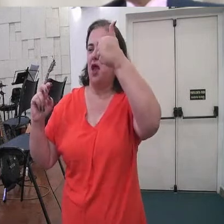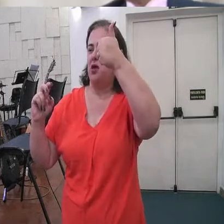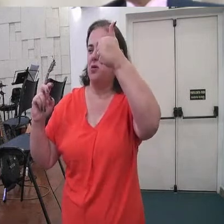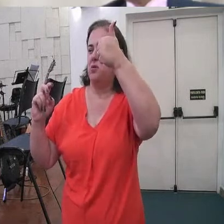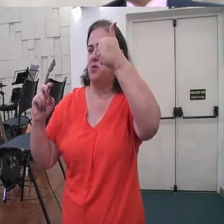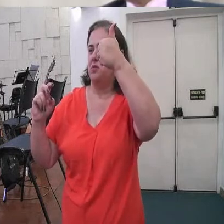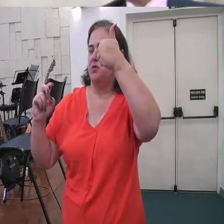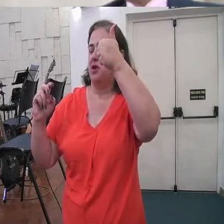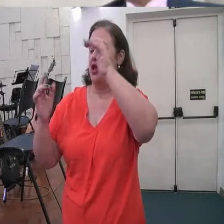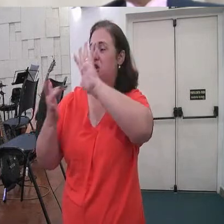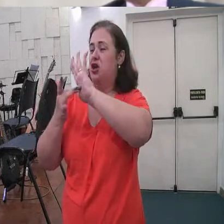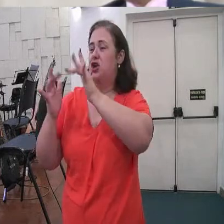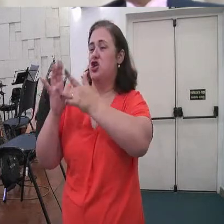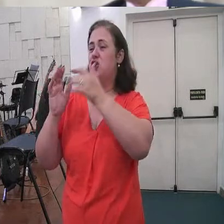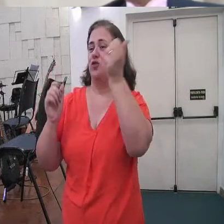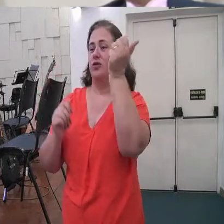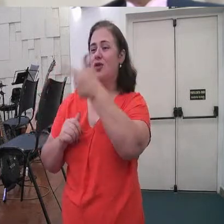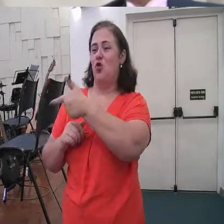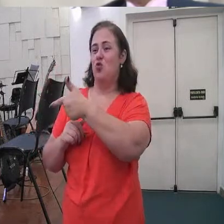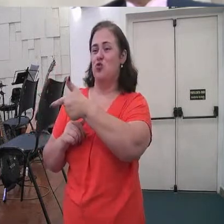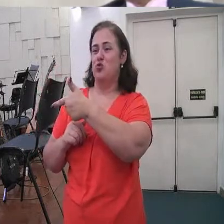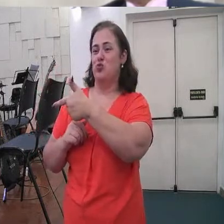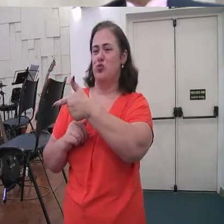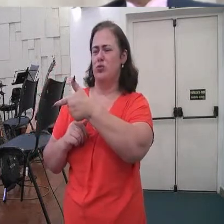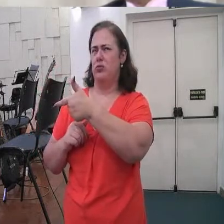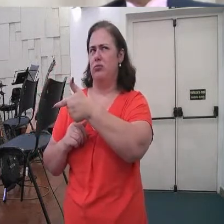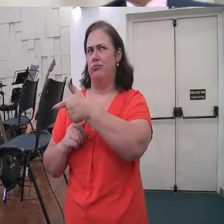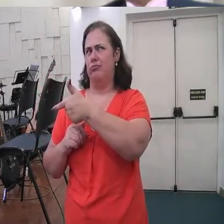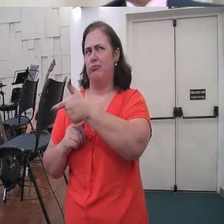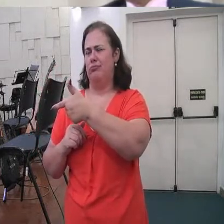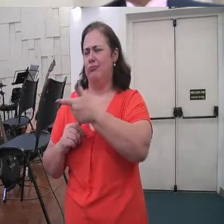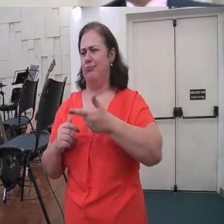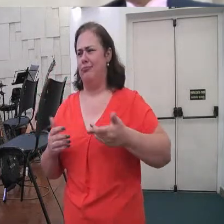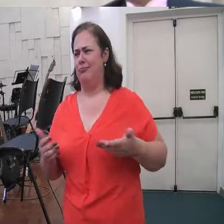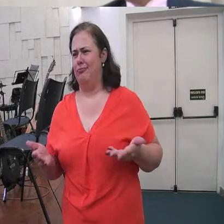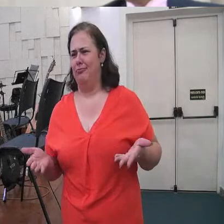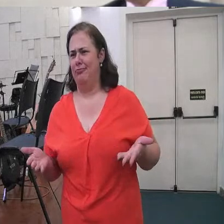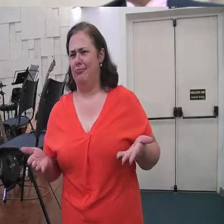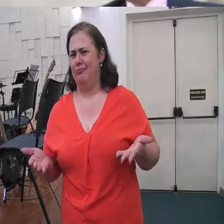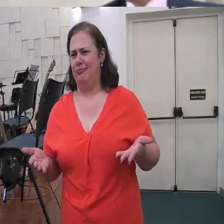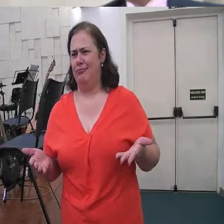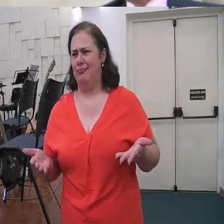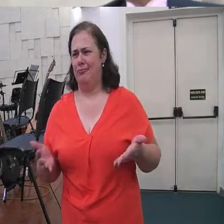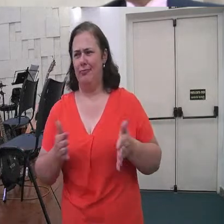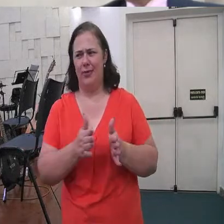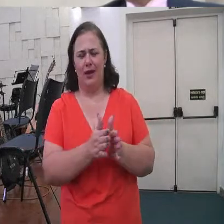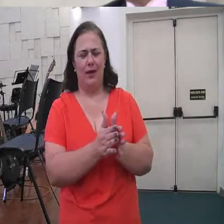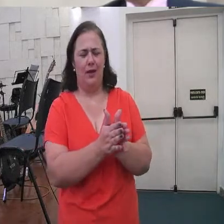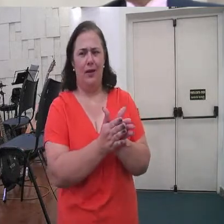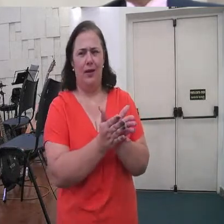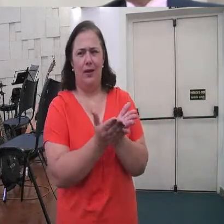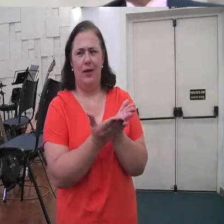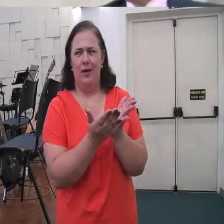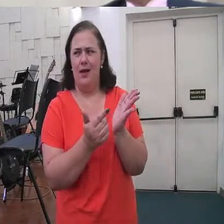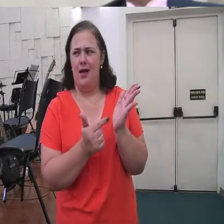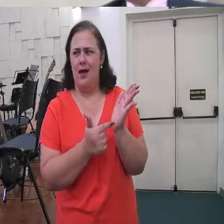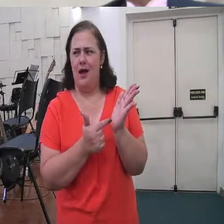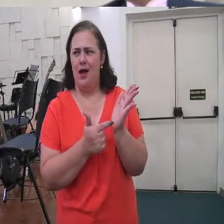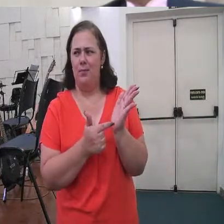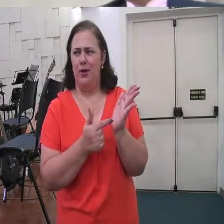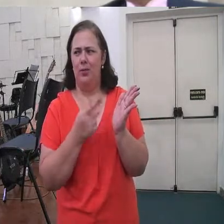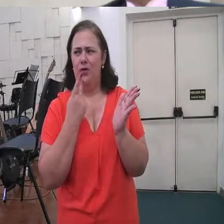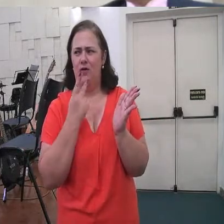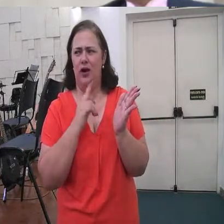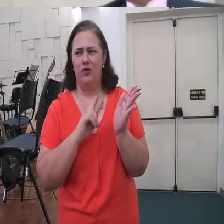reverso. Eu vejo a Bíblia dizendo o seguinte, que o centro de tudo, na verdade, para Jesus, é fazer a vontade daquele